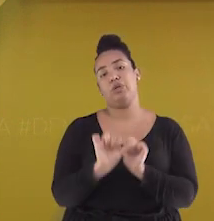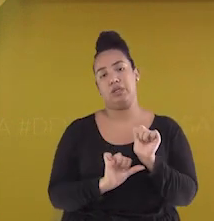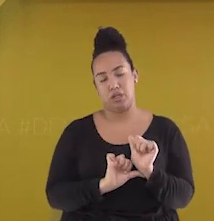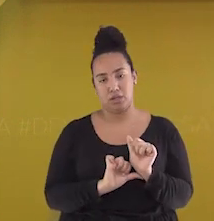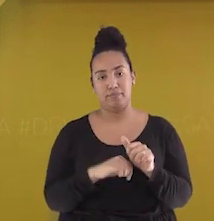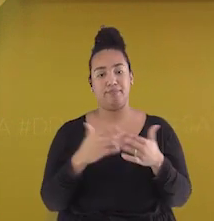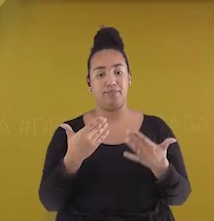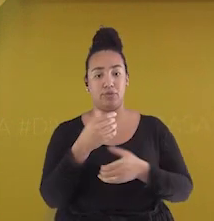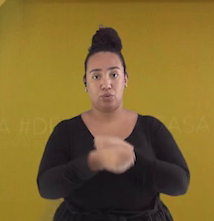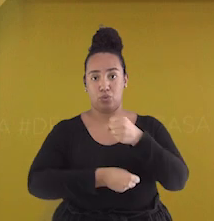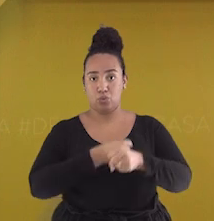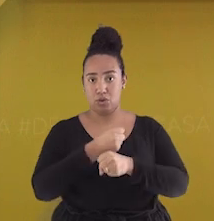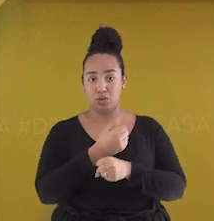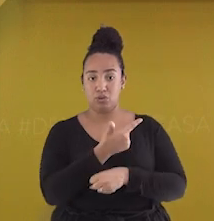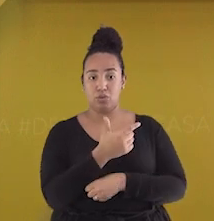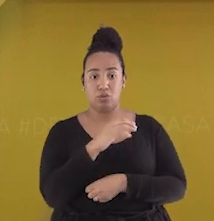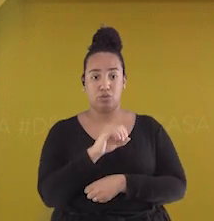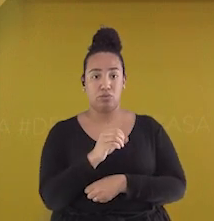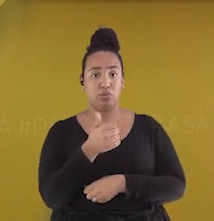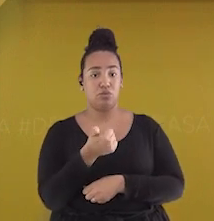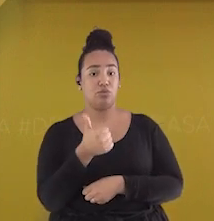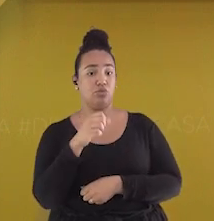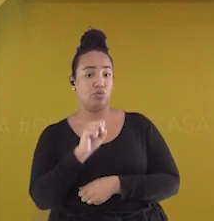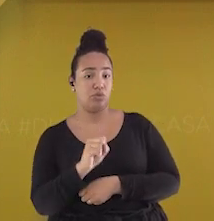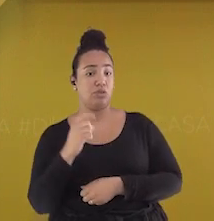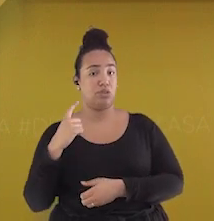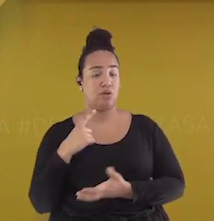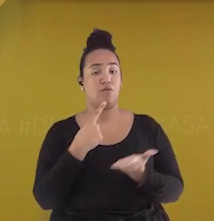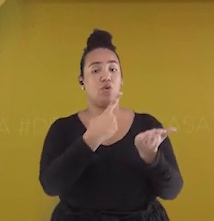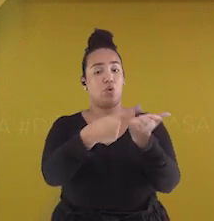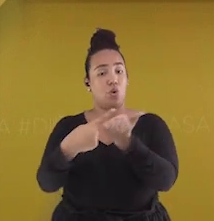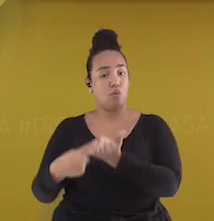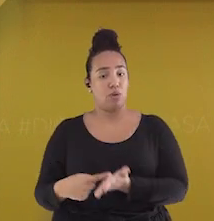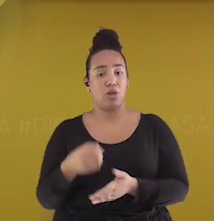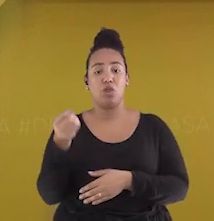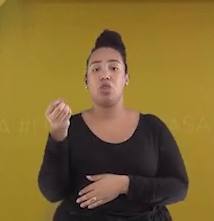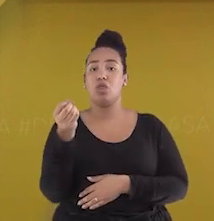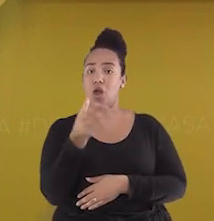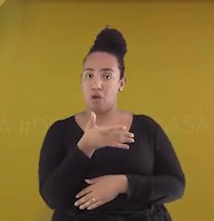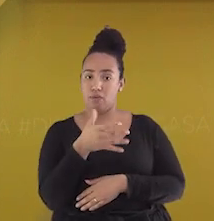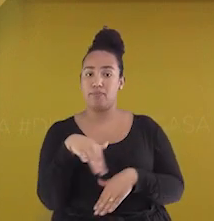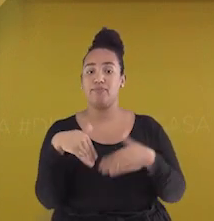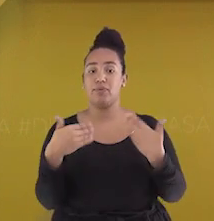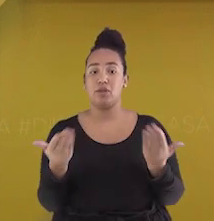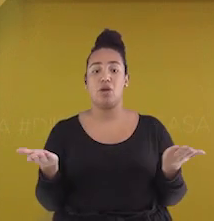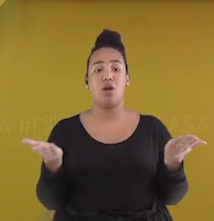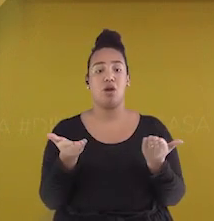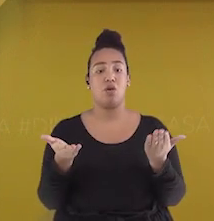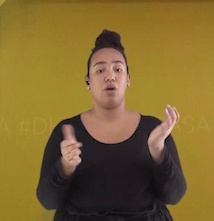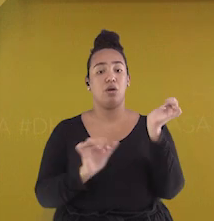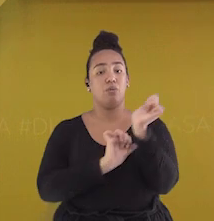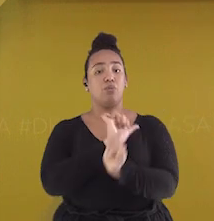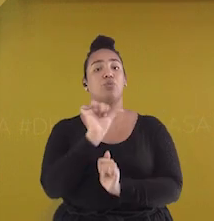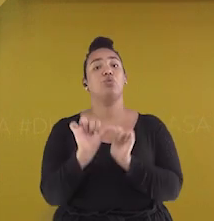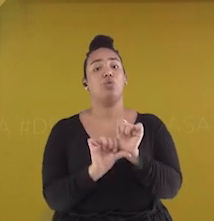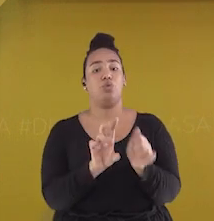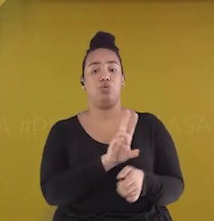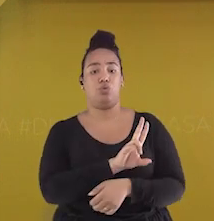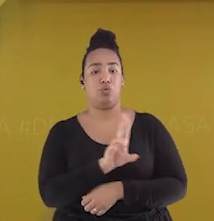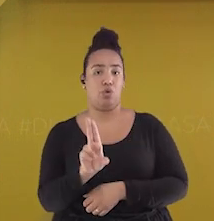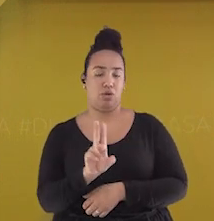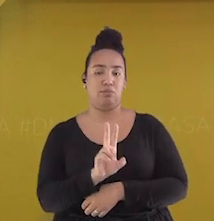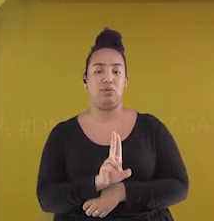Em 2018, esse novo acordo foi finalizado e passou a ser denominado